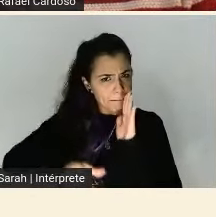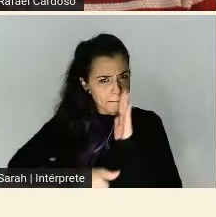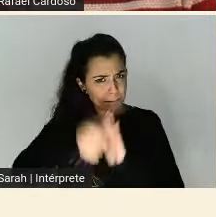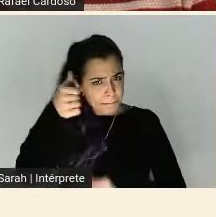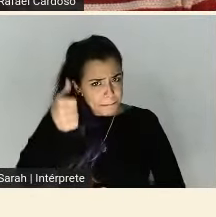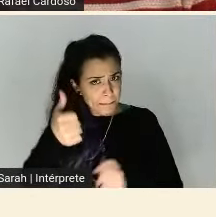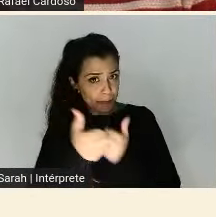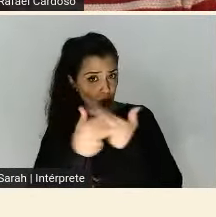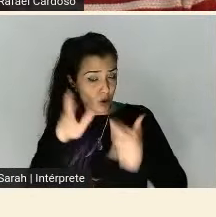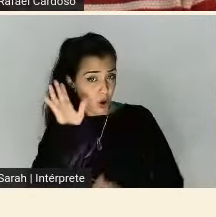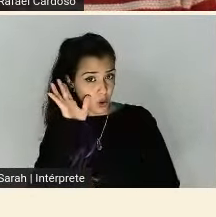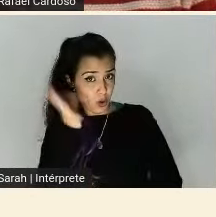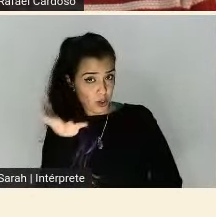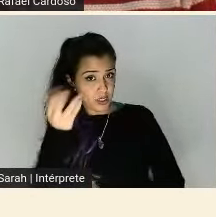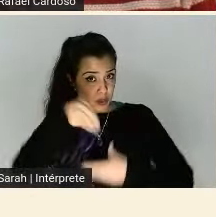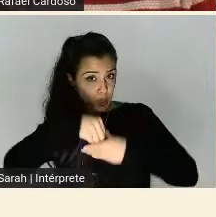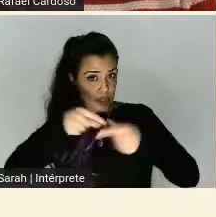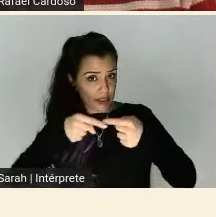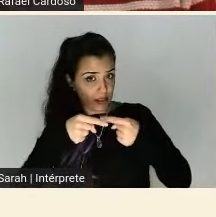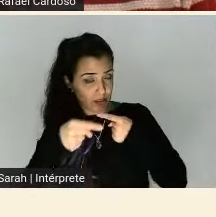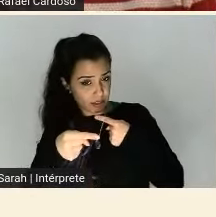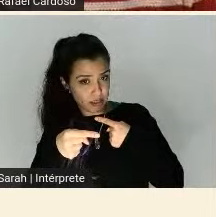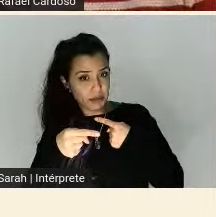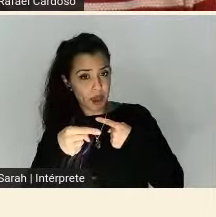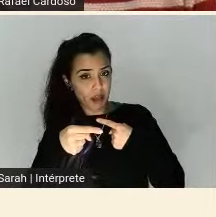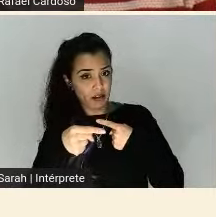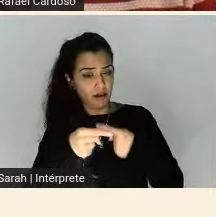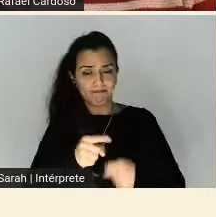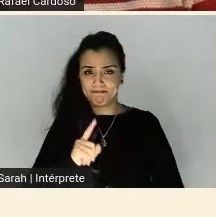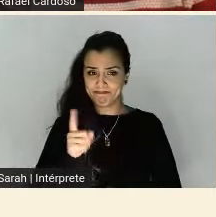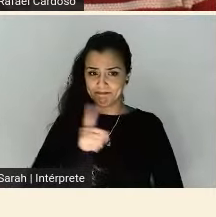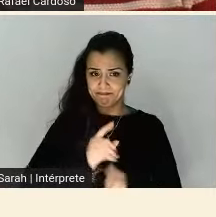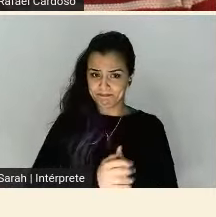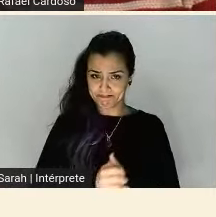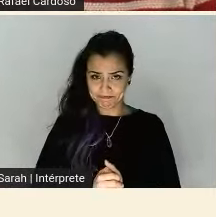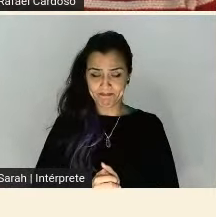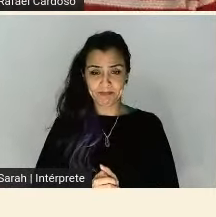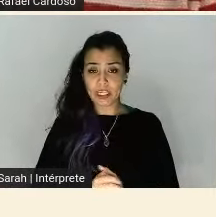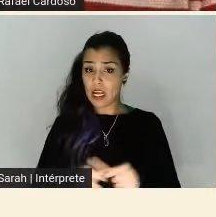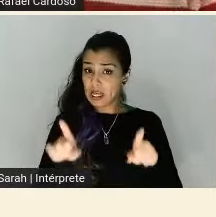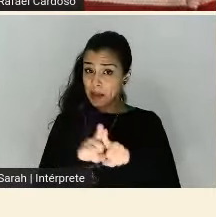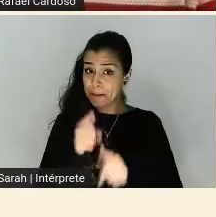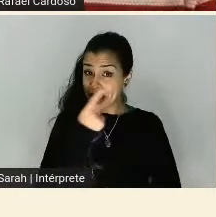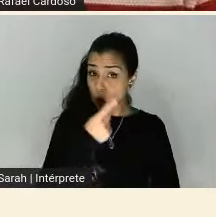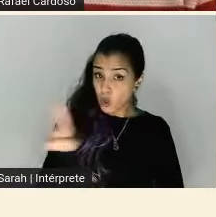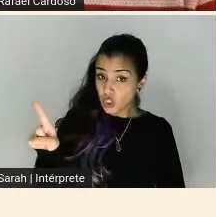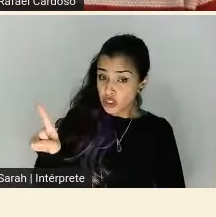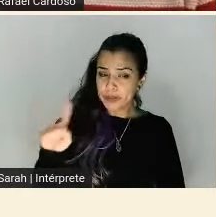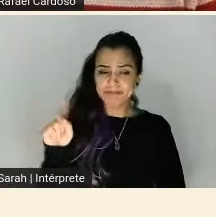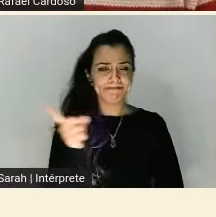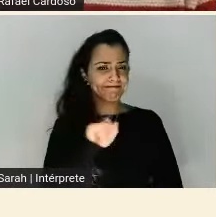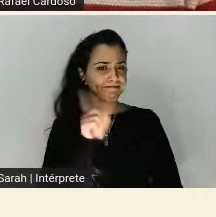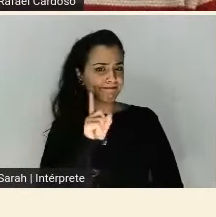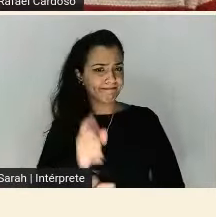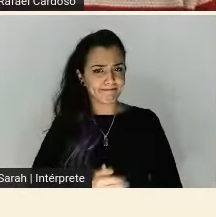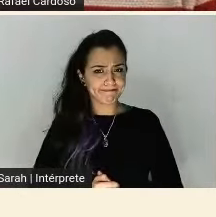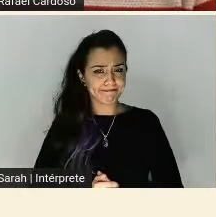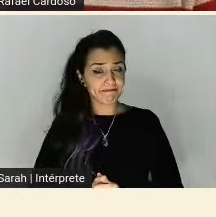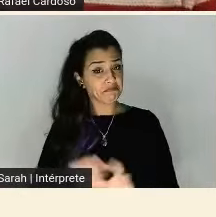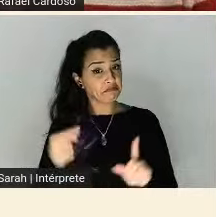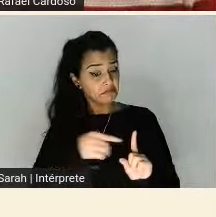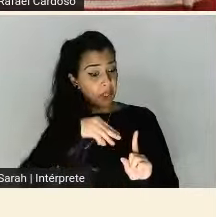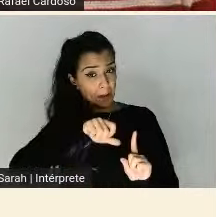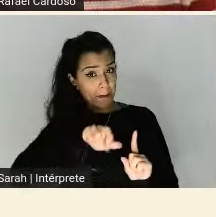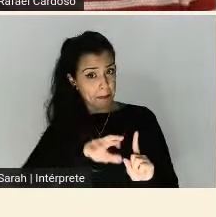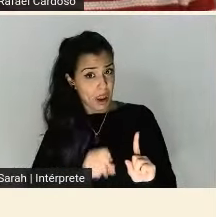semana por um de seus integrantes ou apoiadores, e muito menos seria a última. O próprio Mário já havia